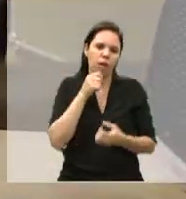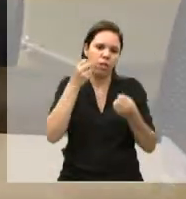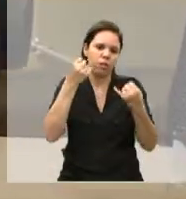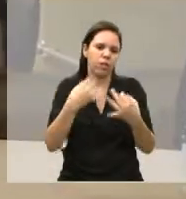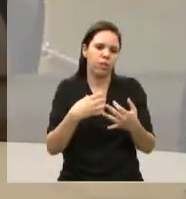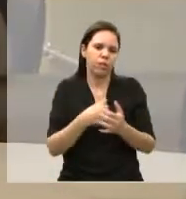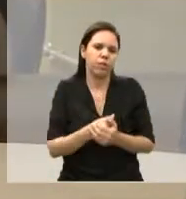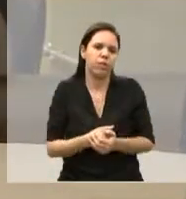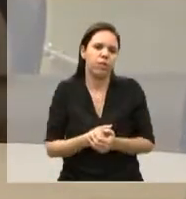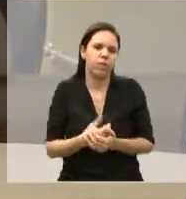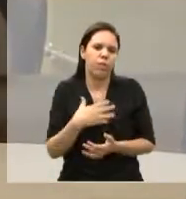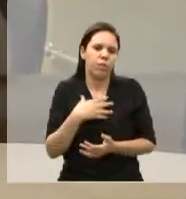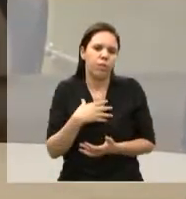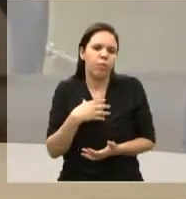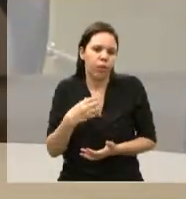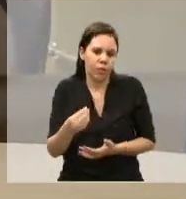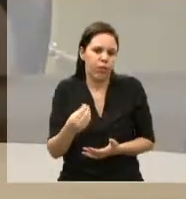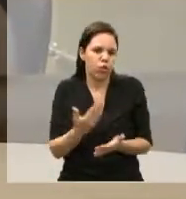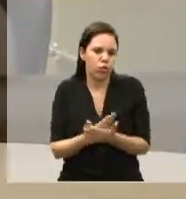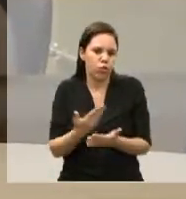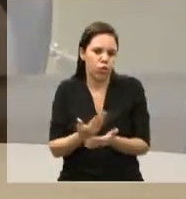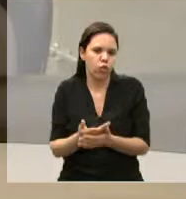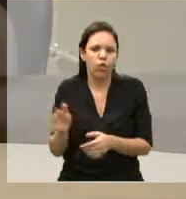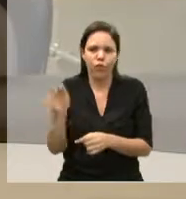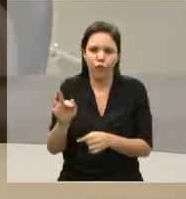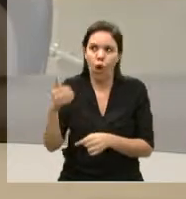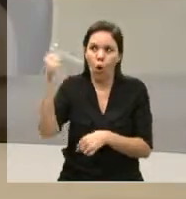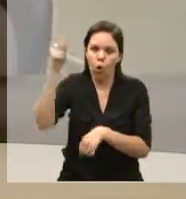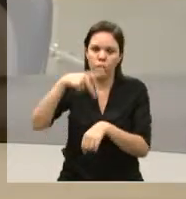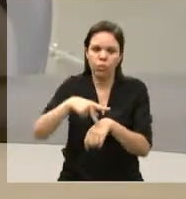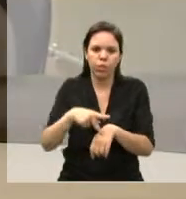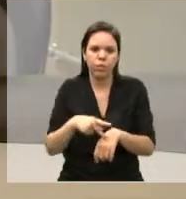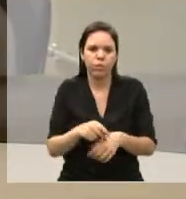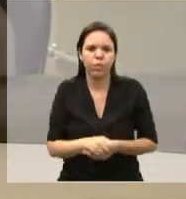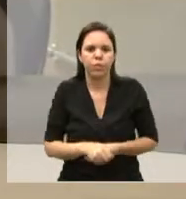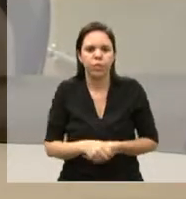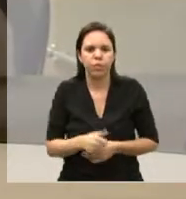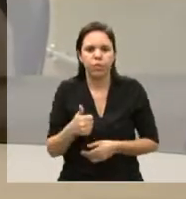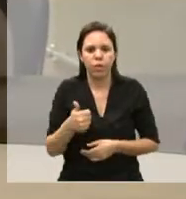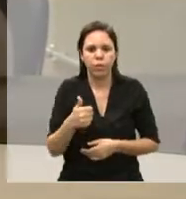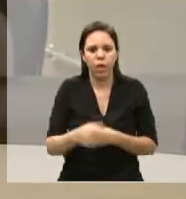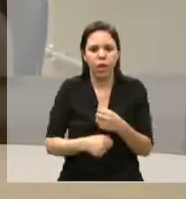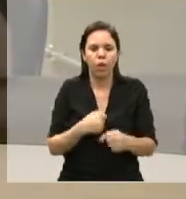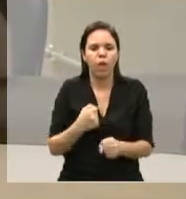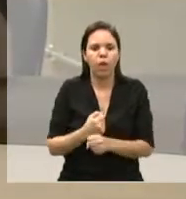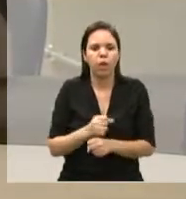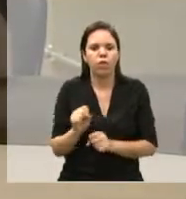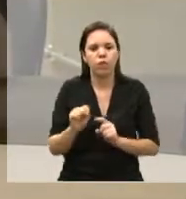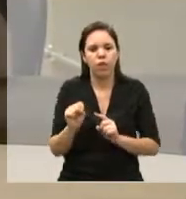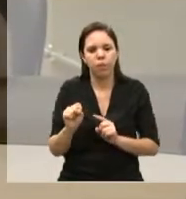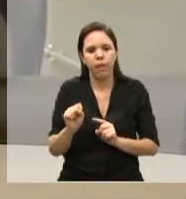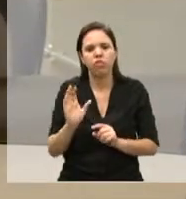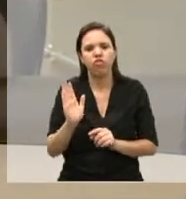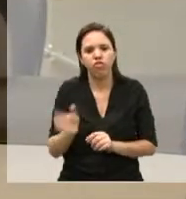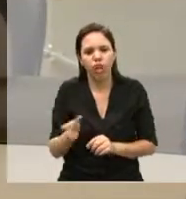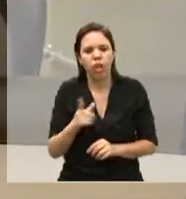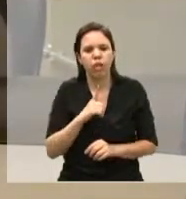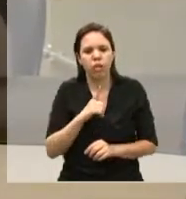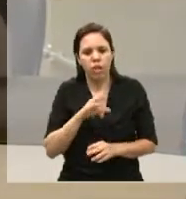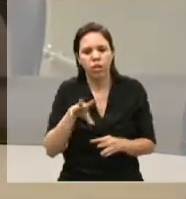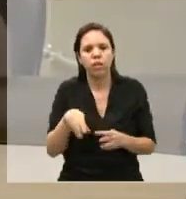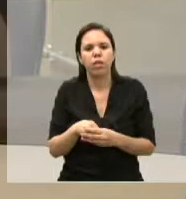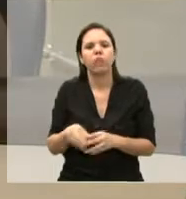academia. Meu filho, ele estuda hoje numa universidade fora do país, que no primeiro ano, no primeiro semestre, ele já tem